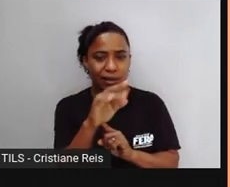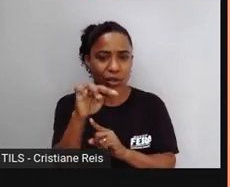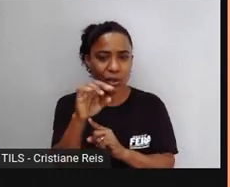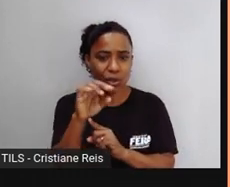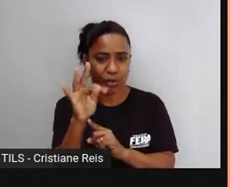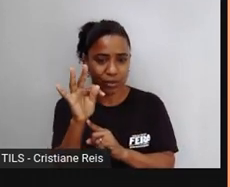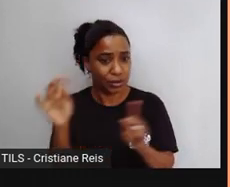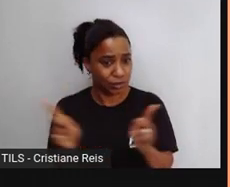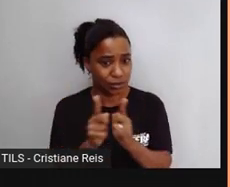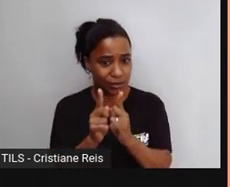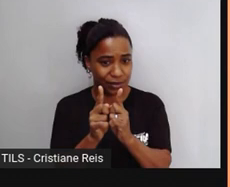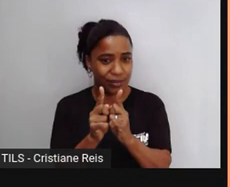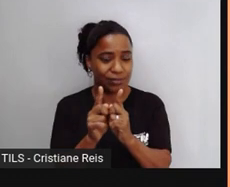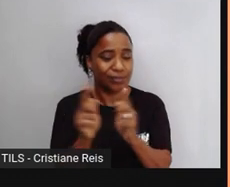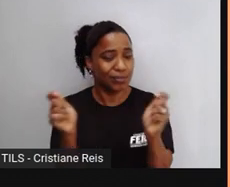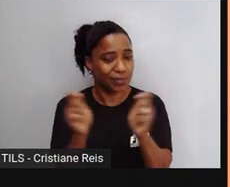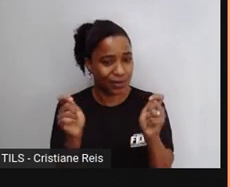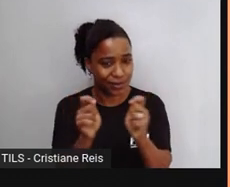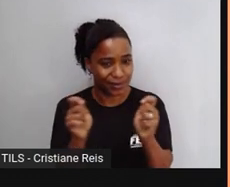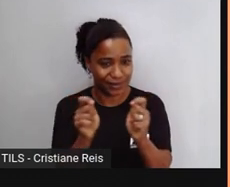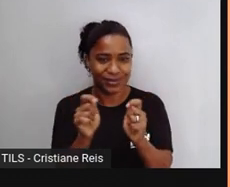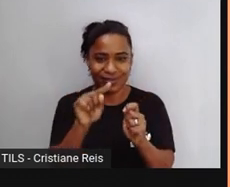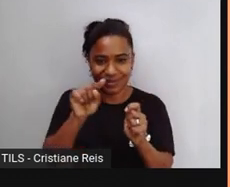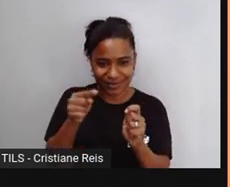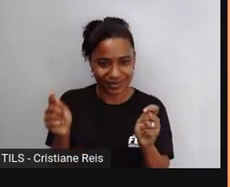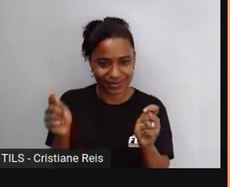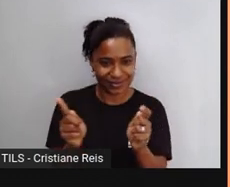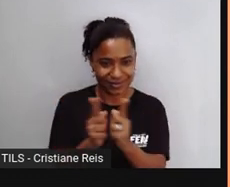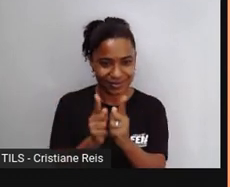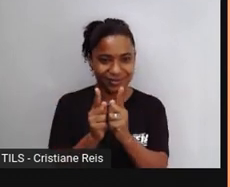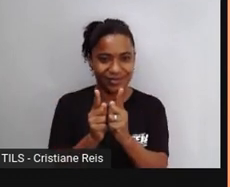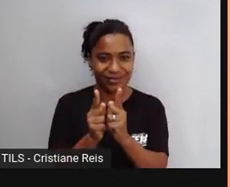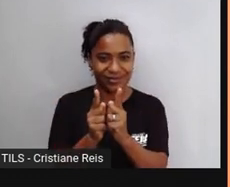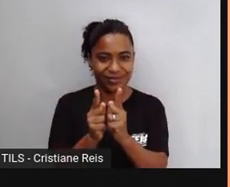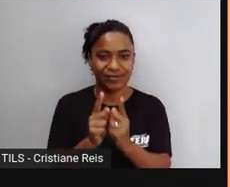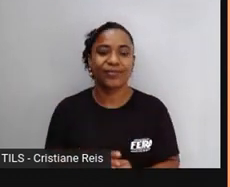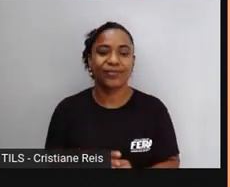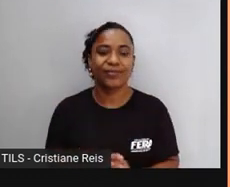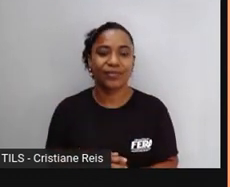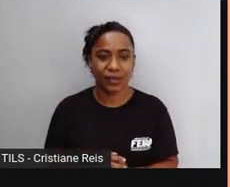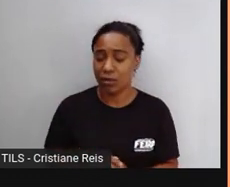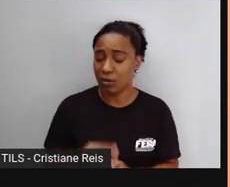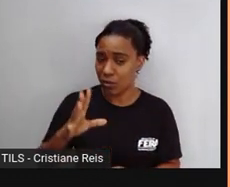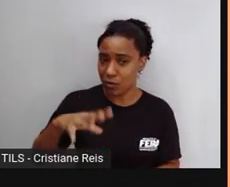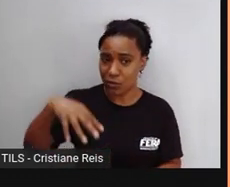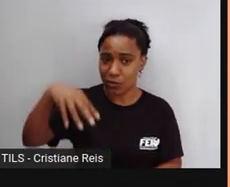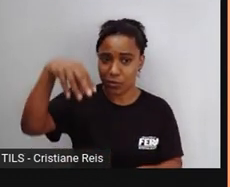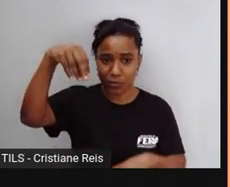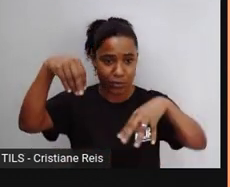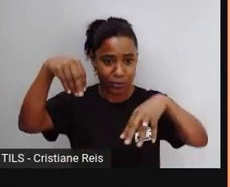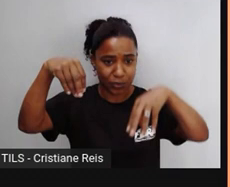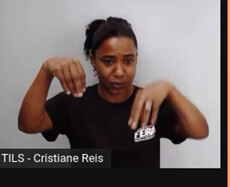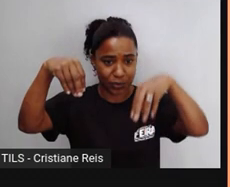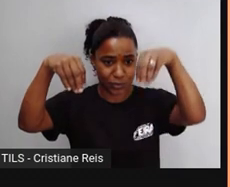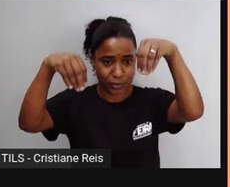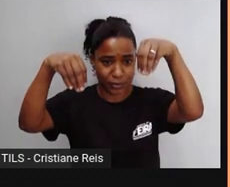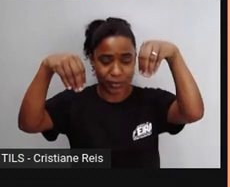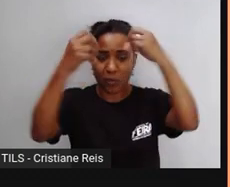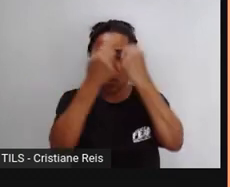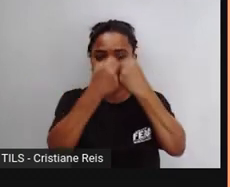aren't. Castles are not large buildings. Castelos não são edifícios